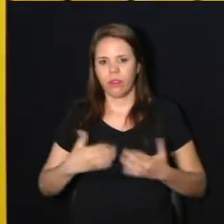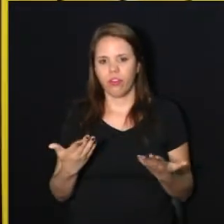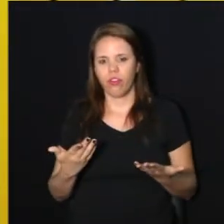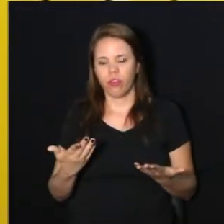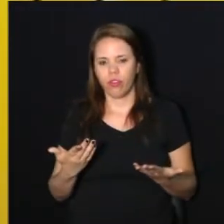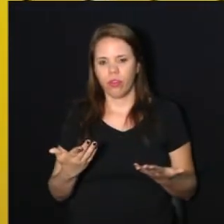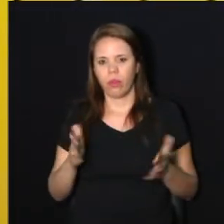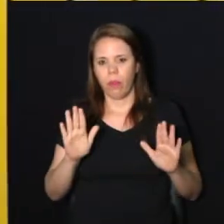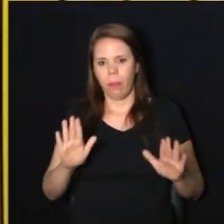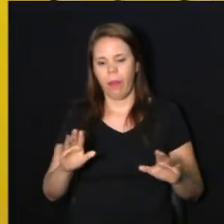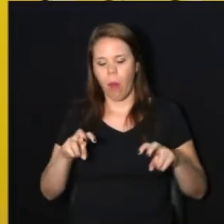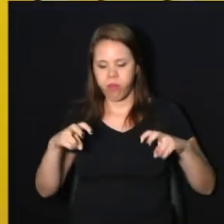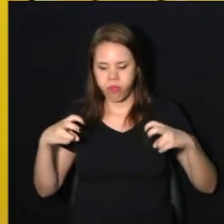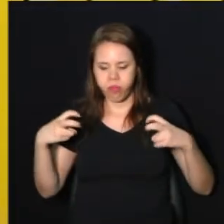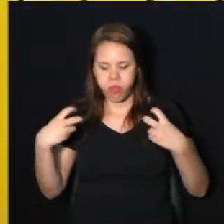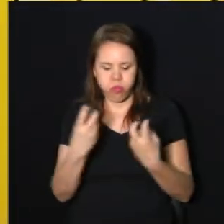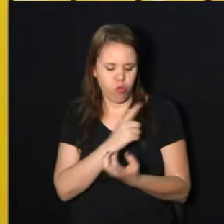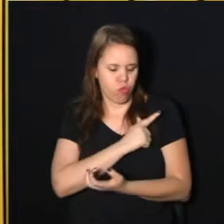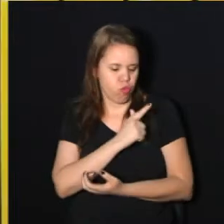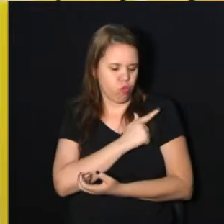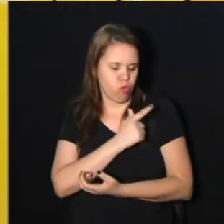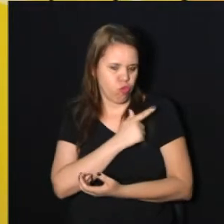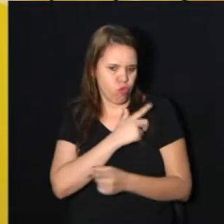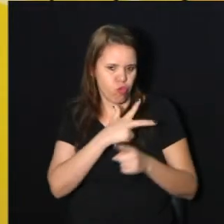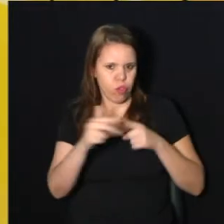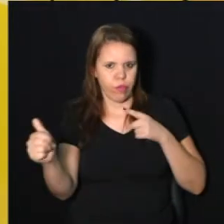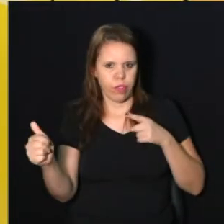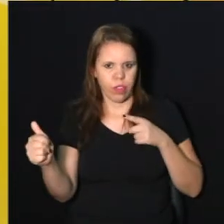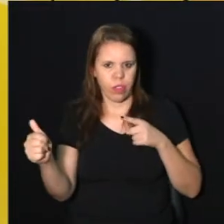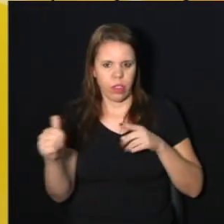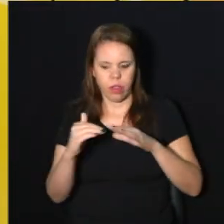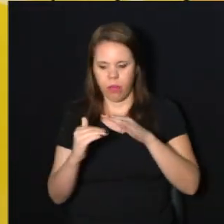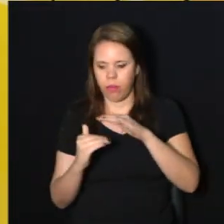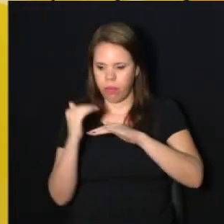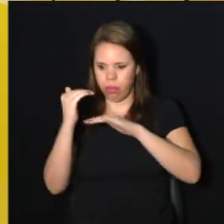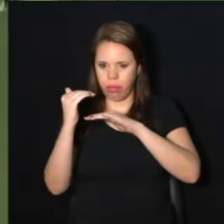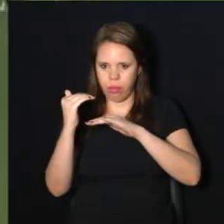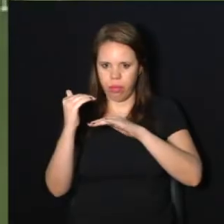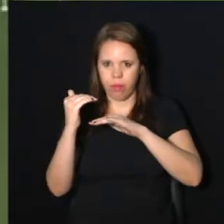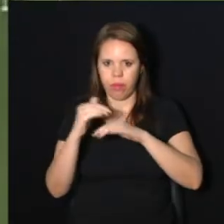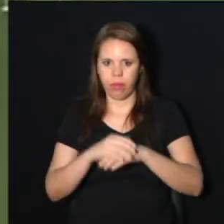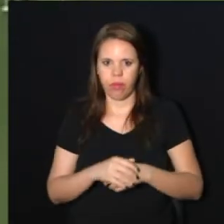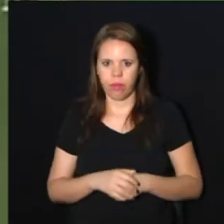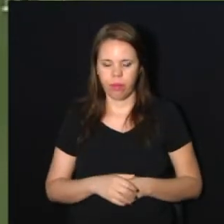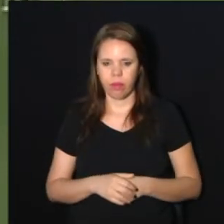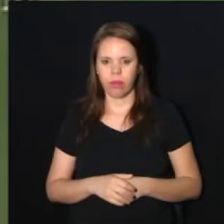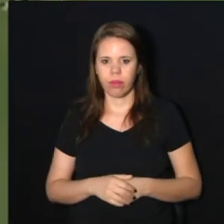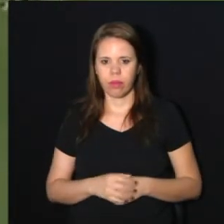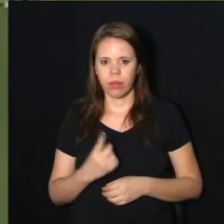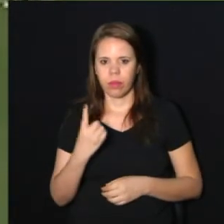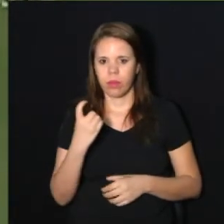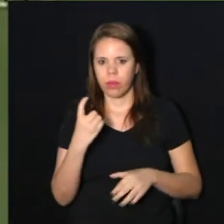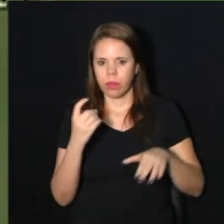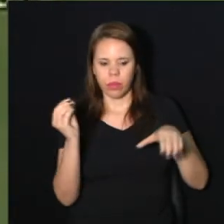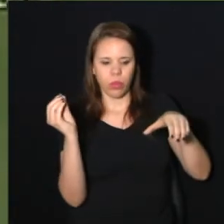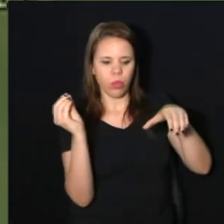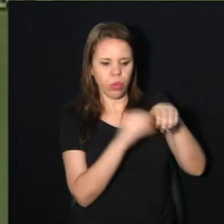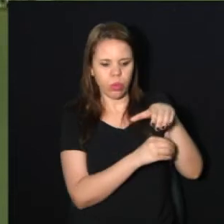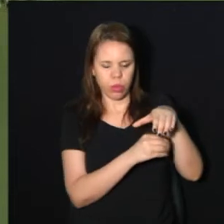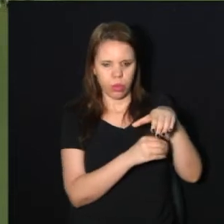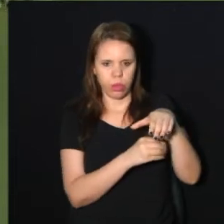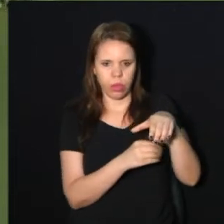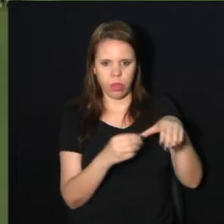no estádio Brinco de Ouro, o Guarani venceu e se livrou do rebaixamento. O único gol do jogo foi marcado